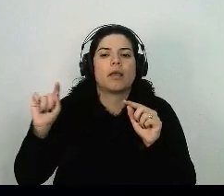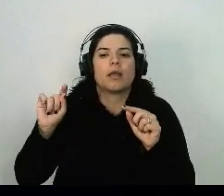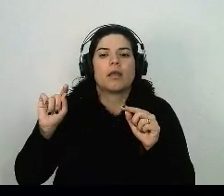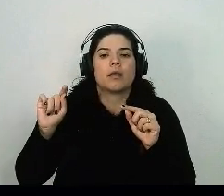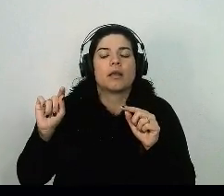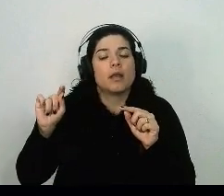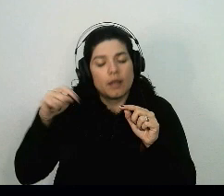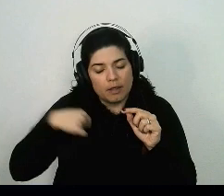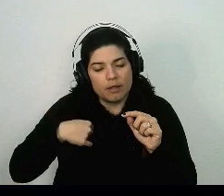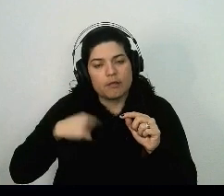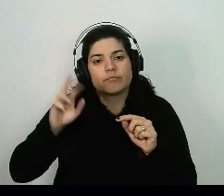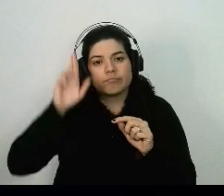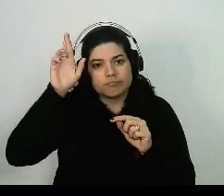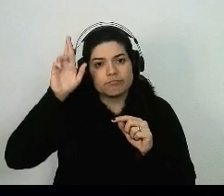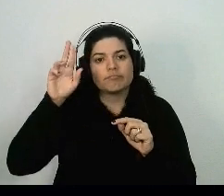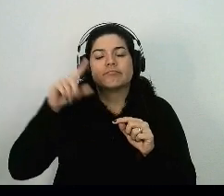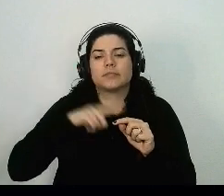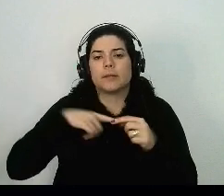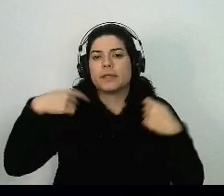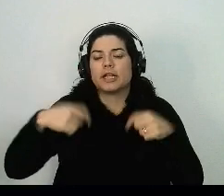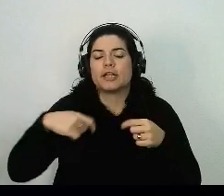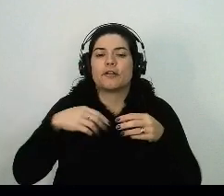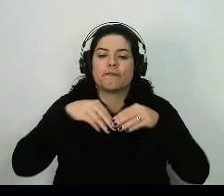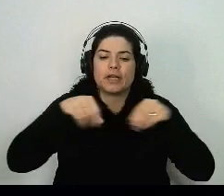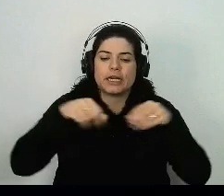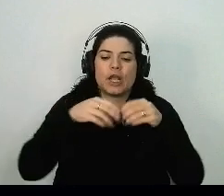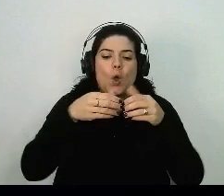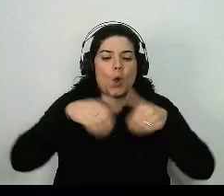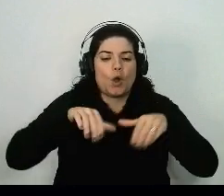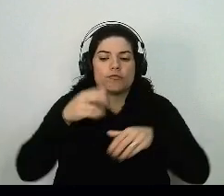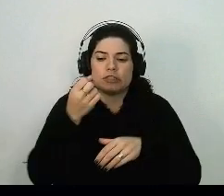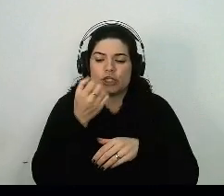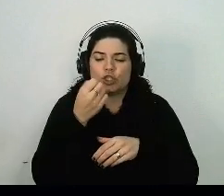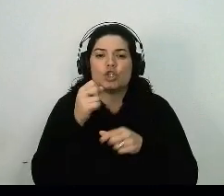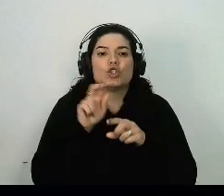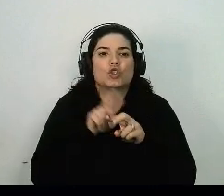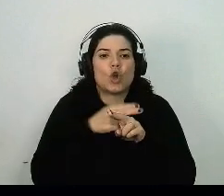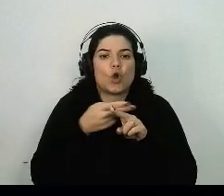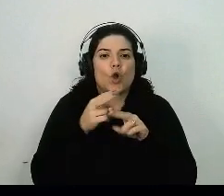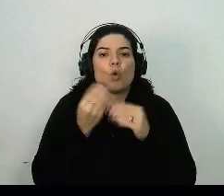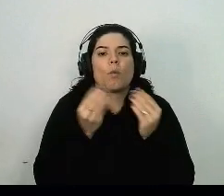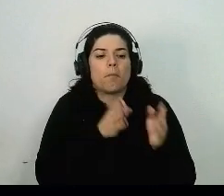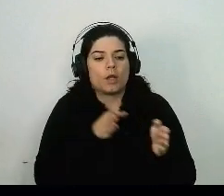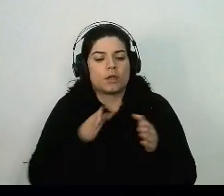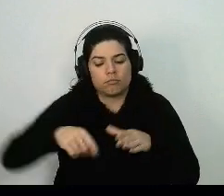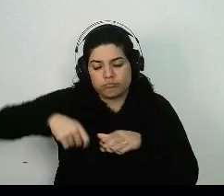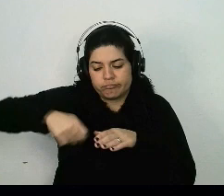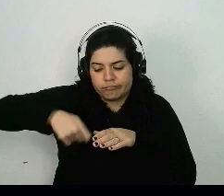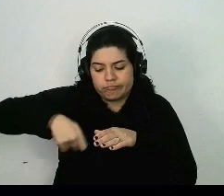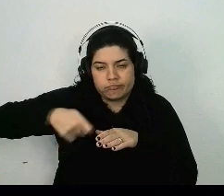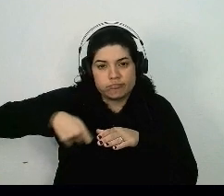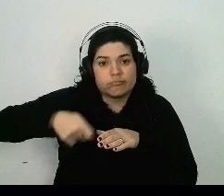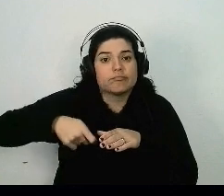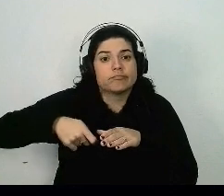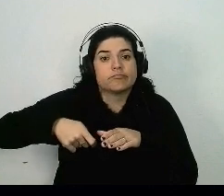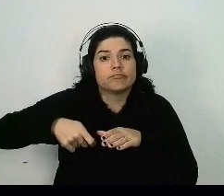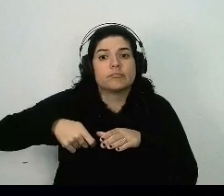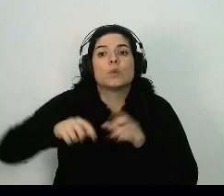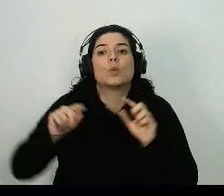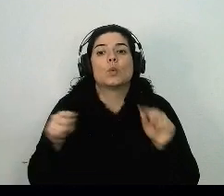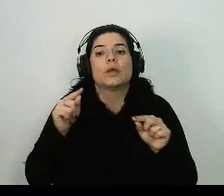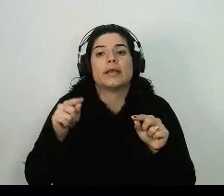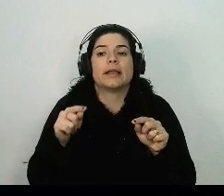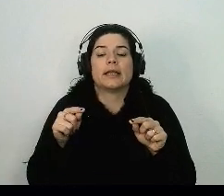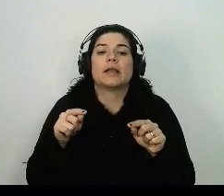vou precisar de farinha, ovo, leite, chocolate. Né? Qual que é o processo? Fazer a massa do bolo. Qual que é o input? Farinha,